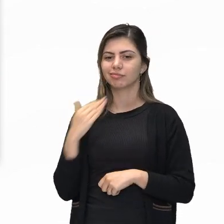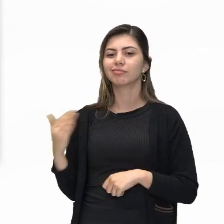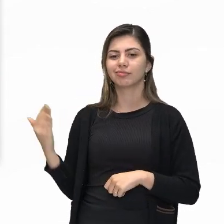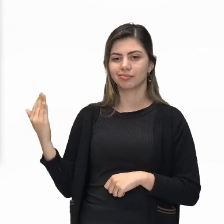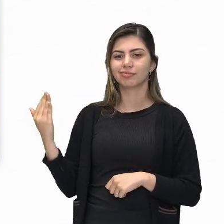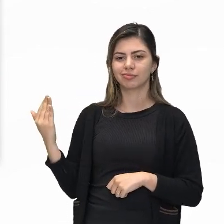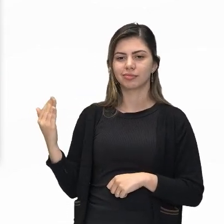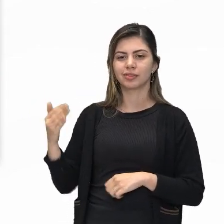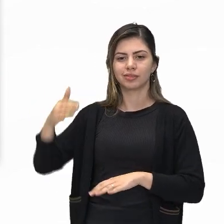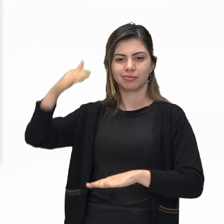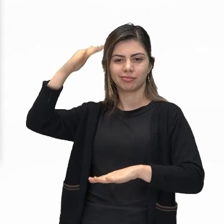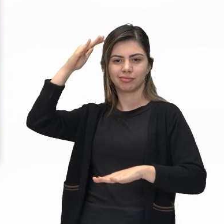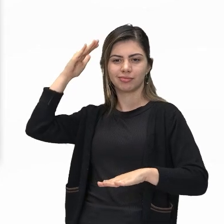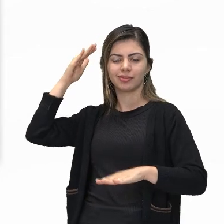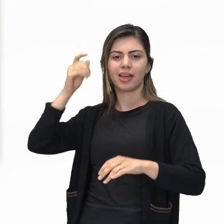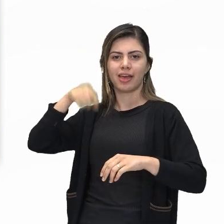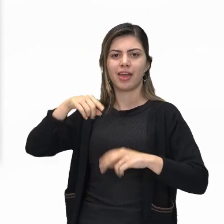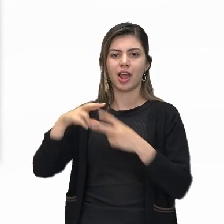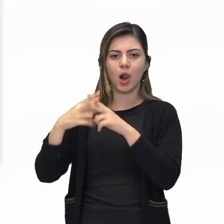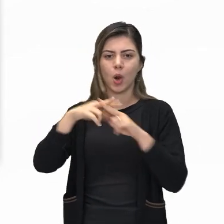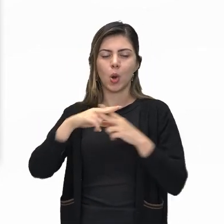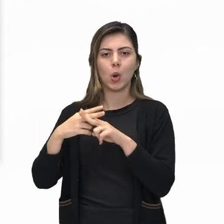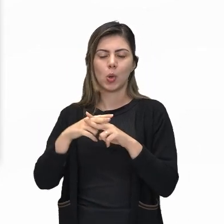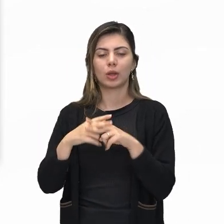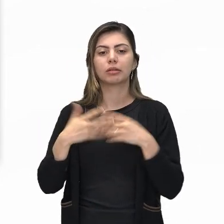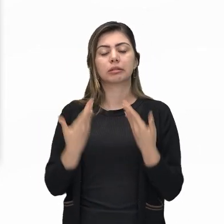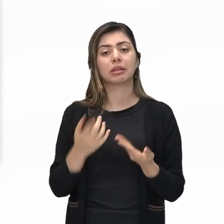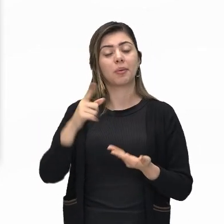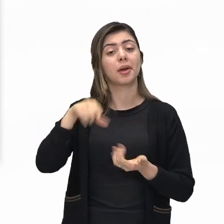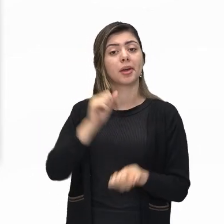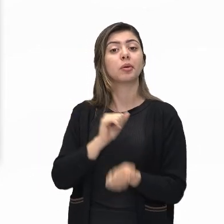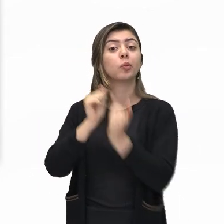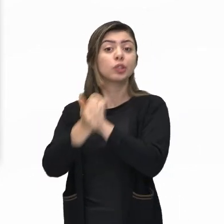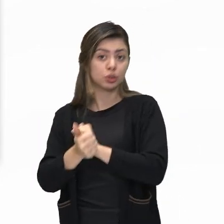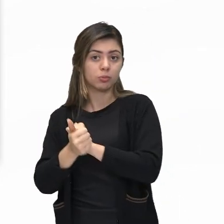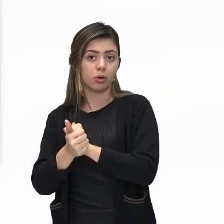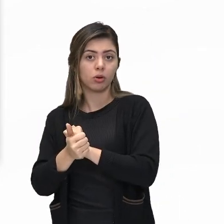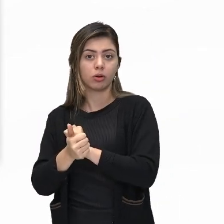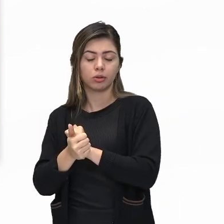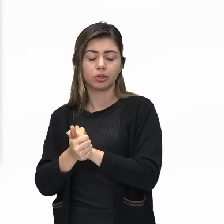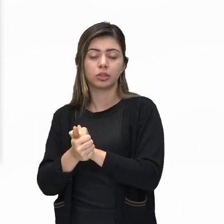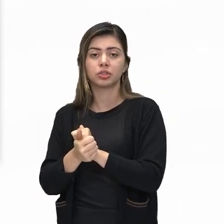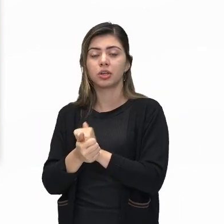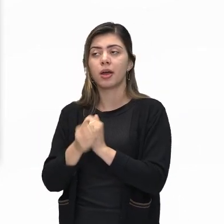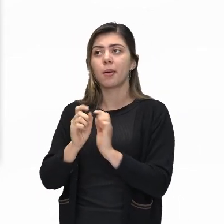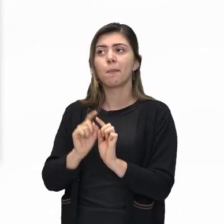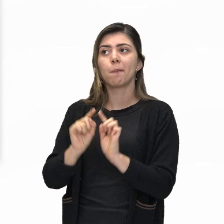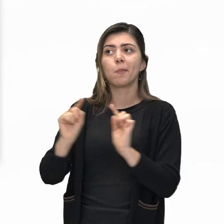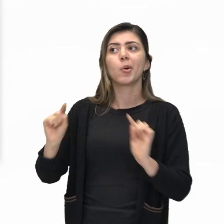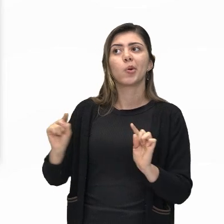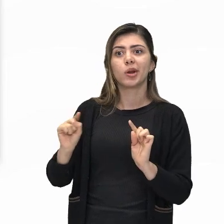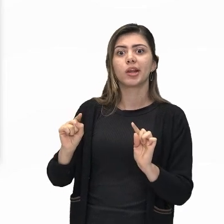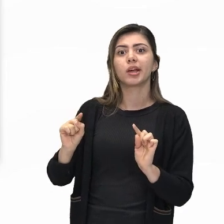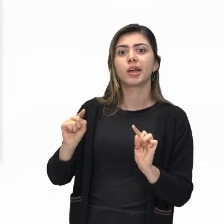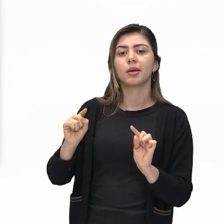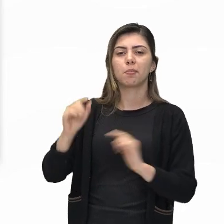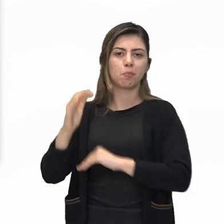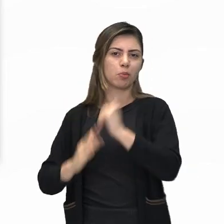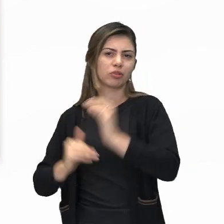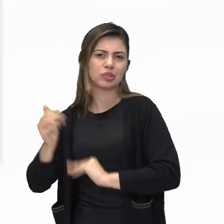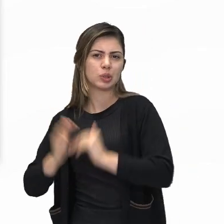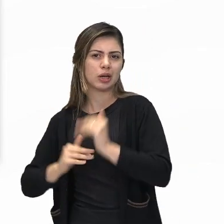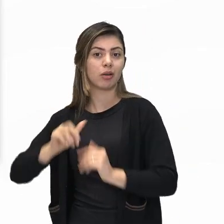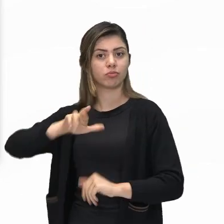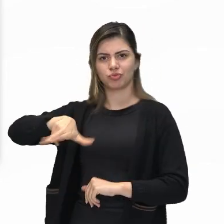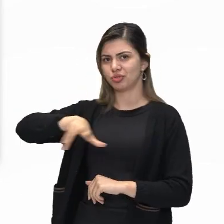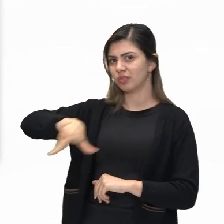está representando, eu estou falando do esporte no sentido mais amador, não no esporte profissional.